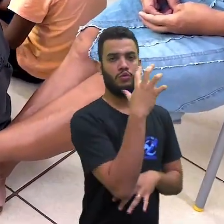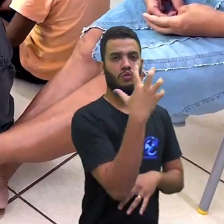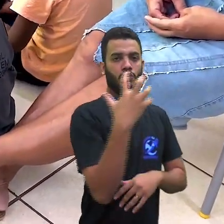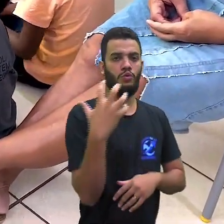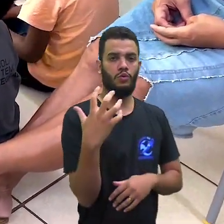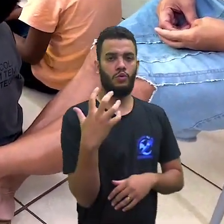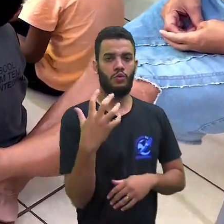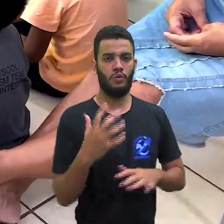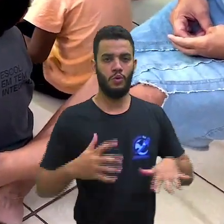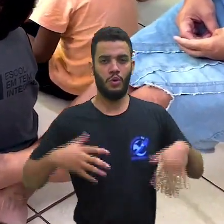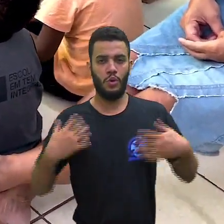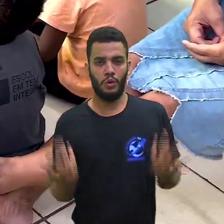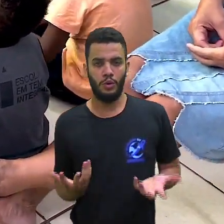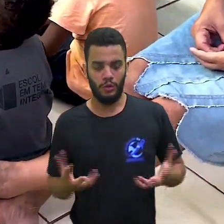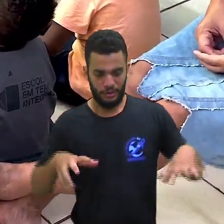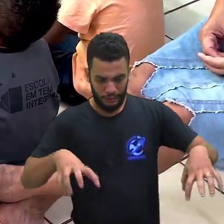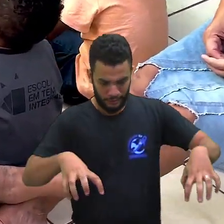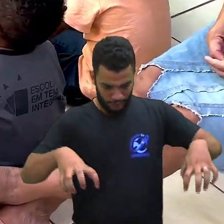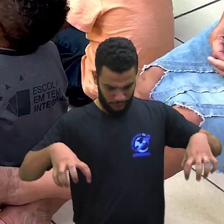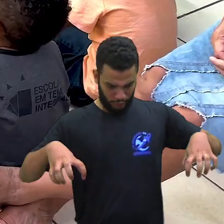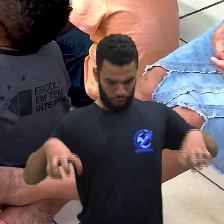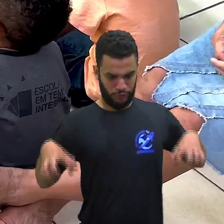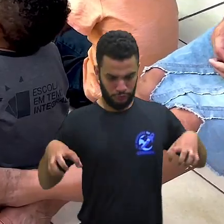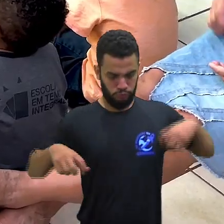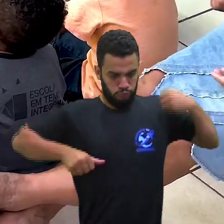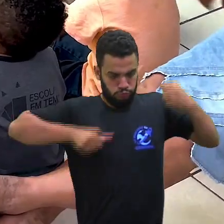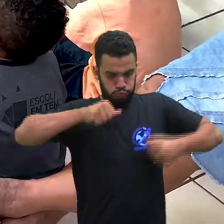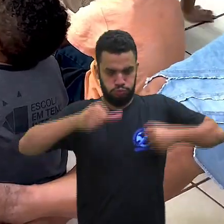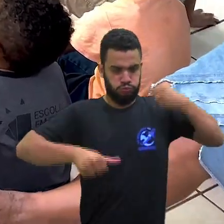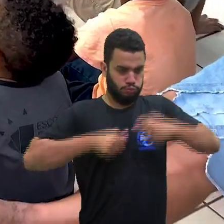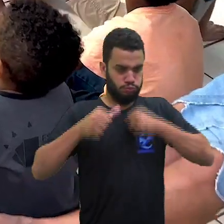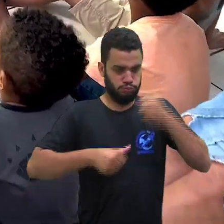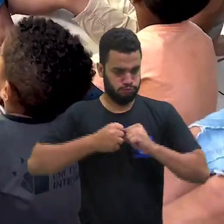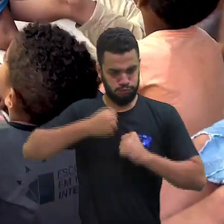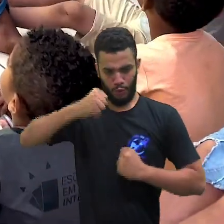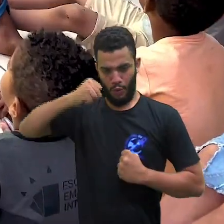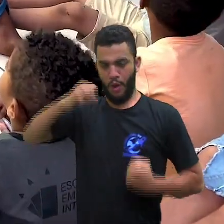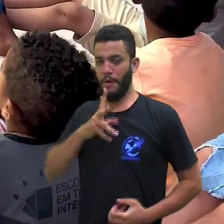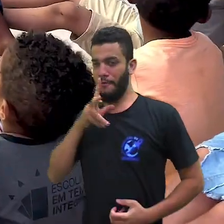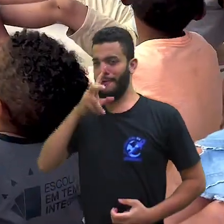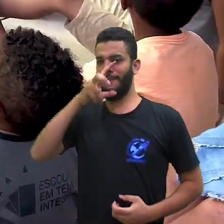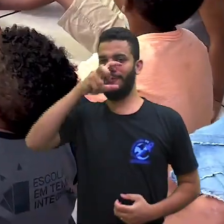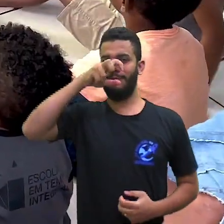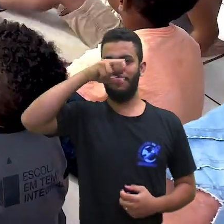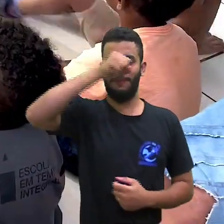grande monstro e assustou a bruxa.